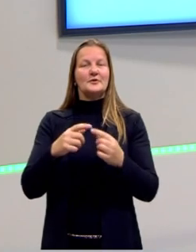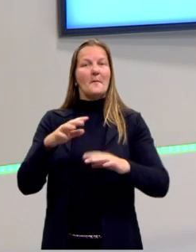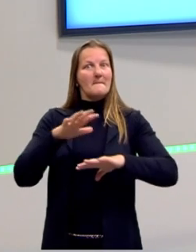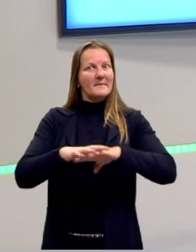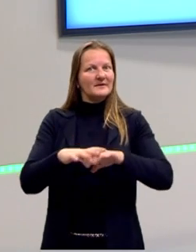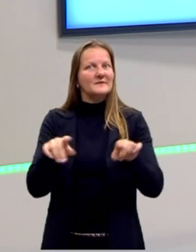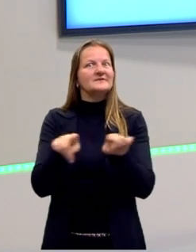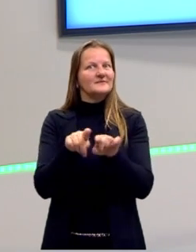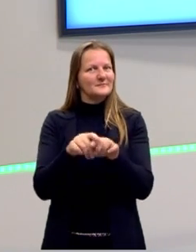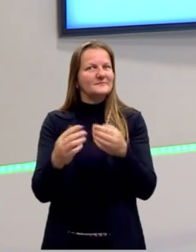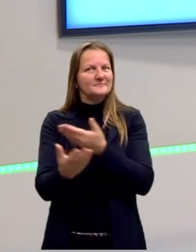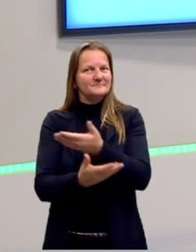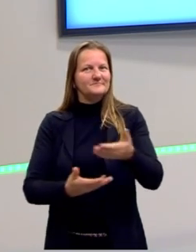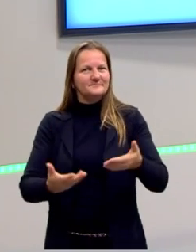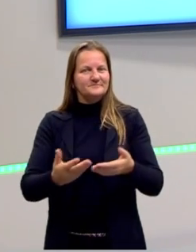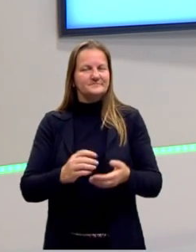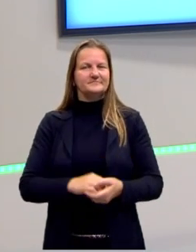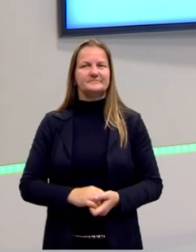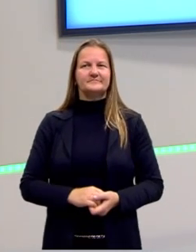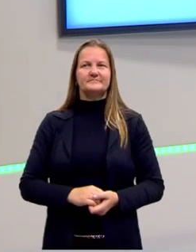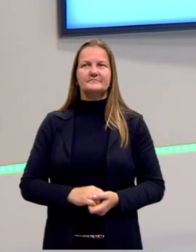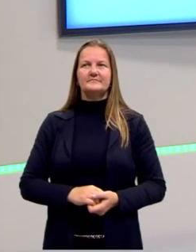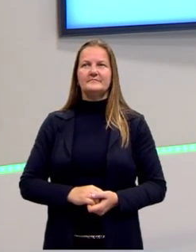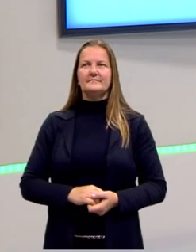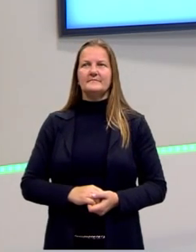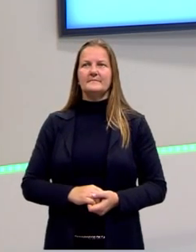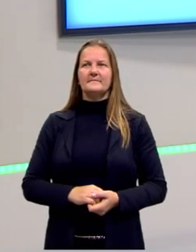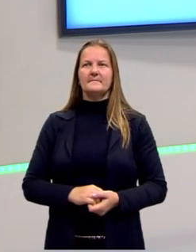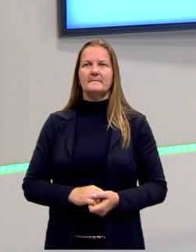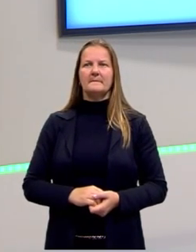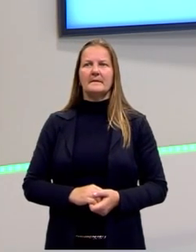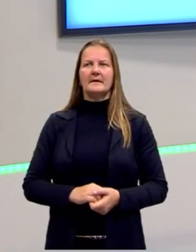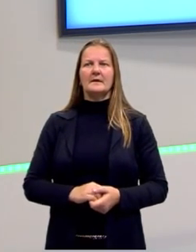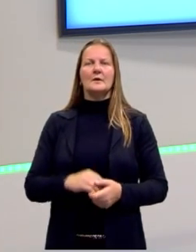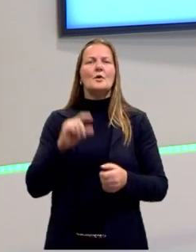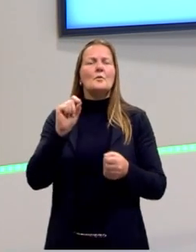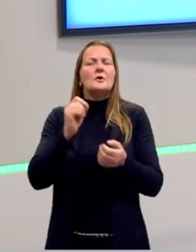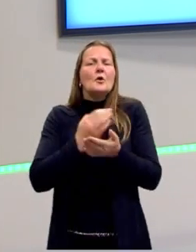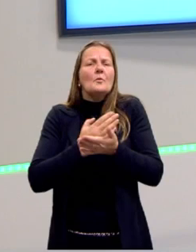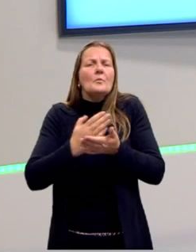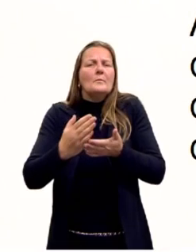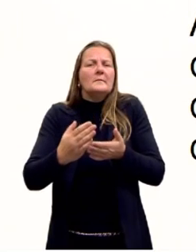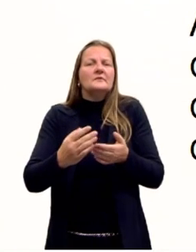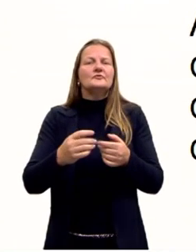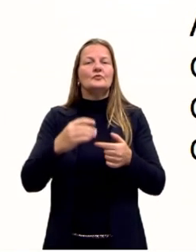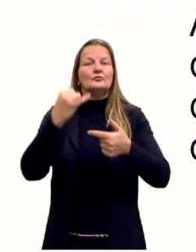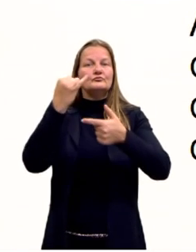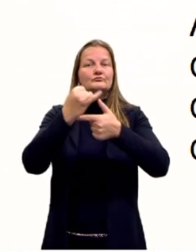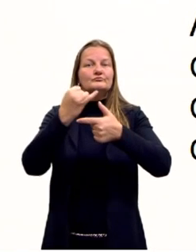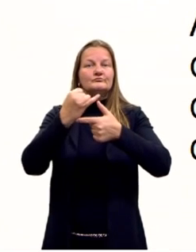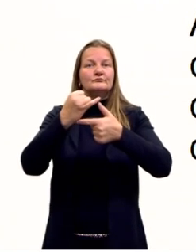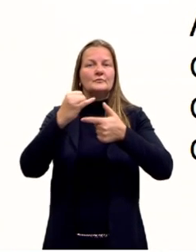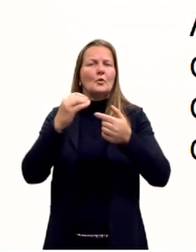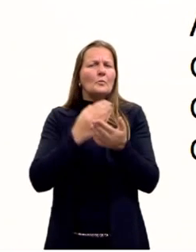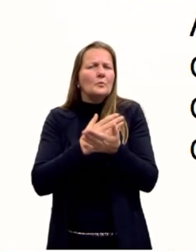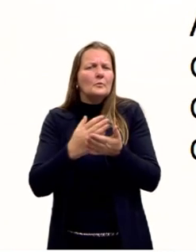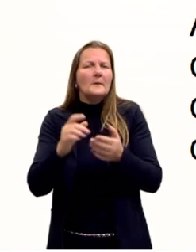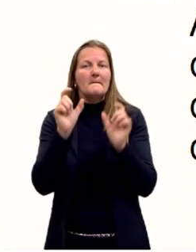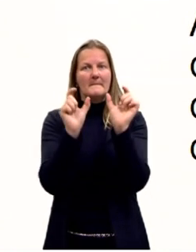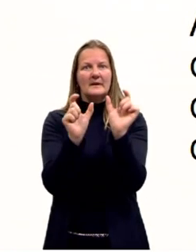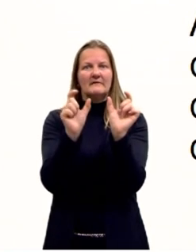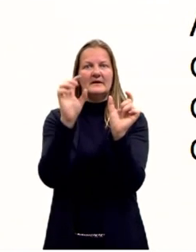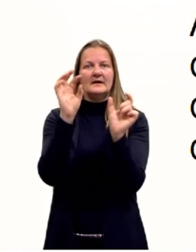da matemática também eu trouxe para vocês então um pouco da origem da trigonometria a